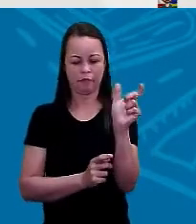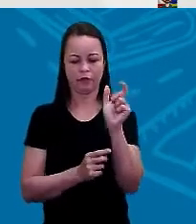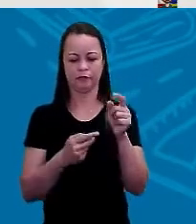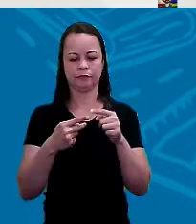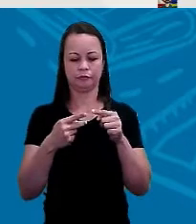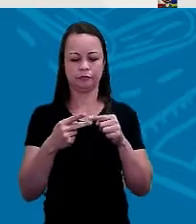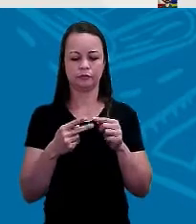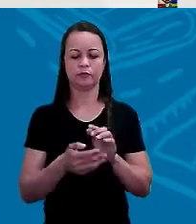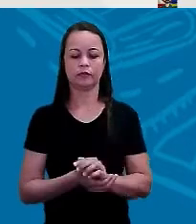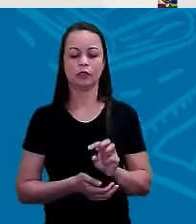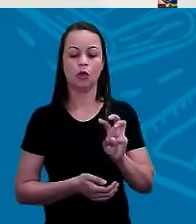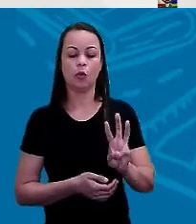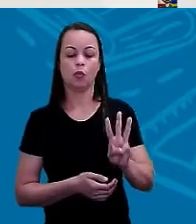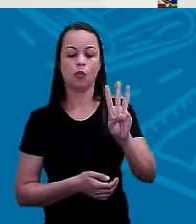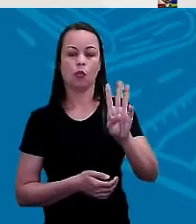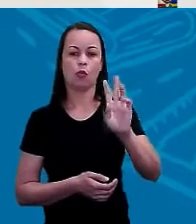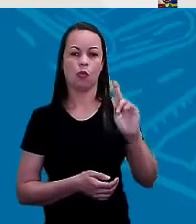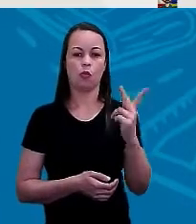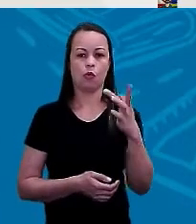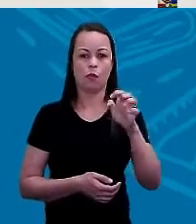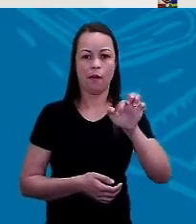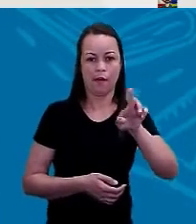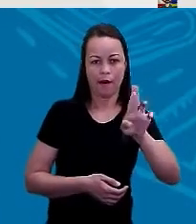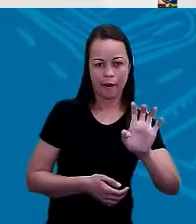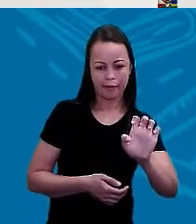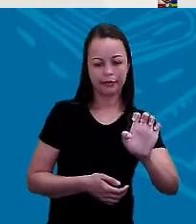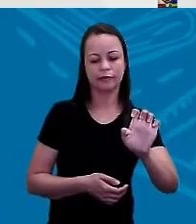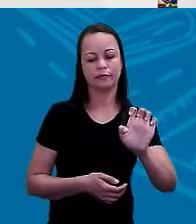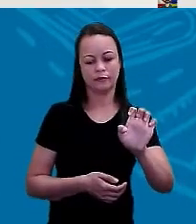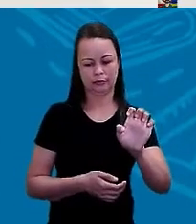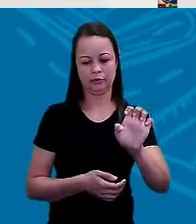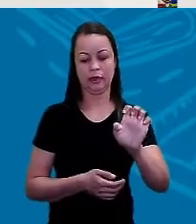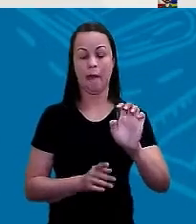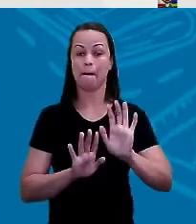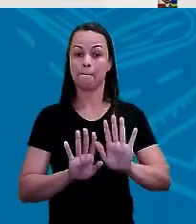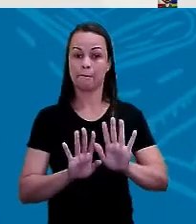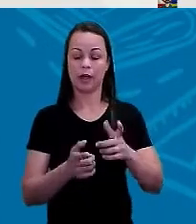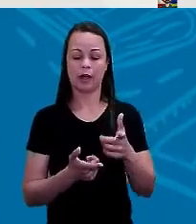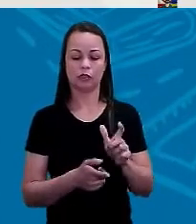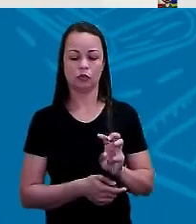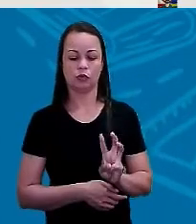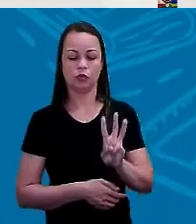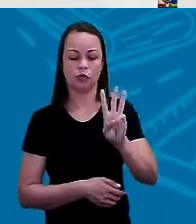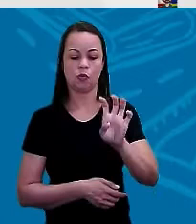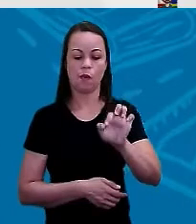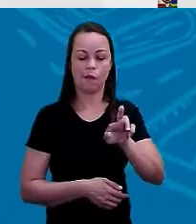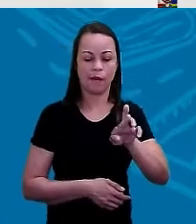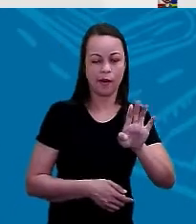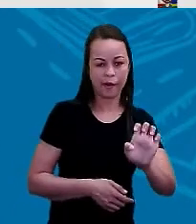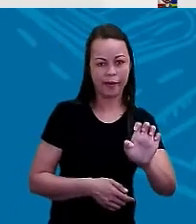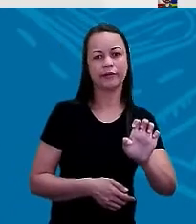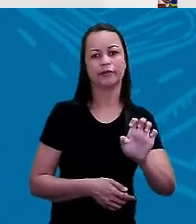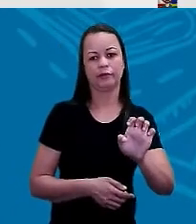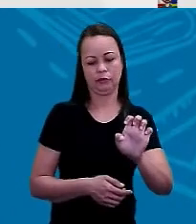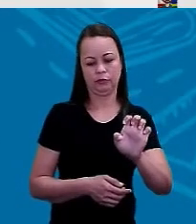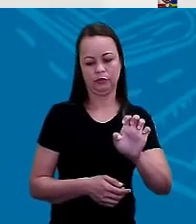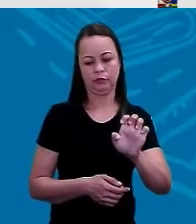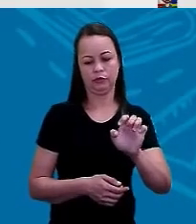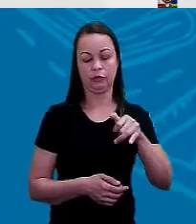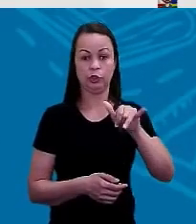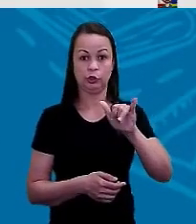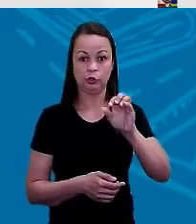interrogativo eu digo where. Essa pronúncia é where. Mas o outro é were. Então, where were